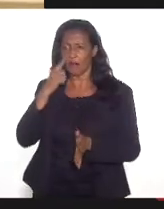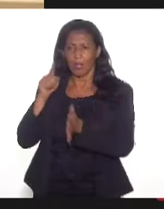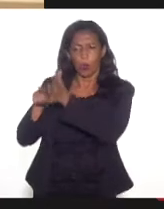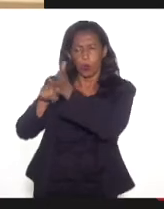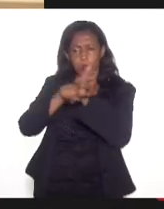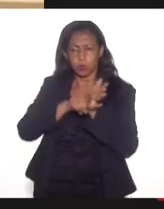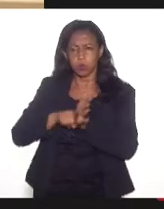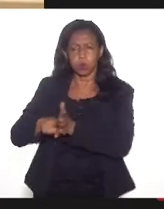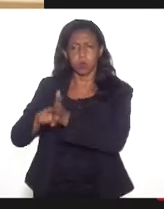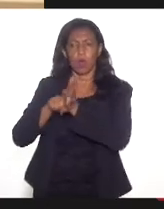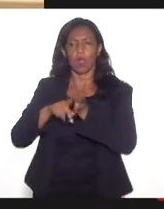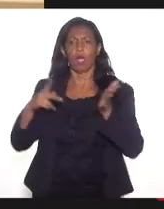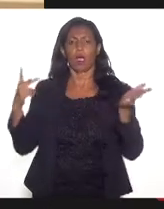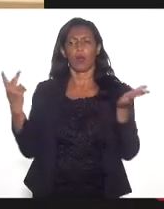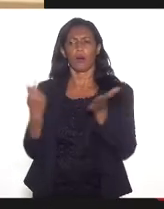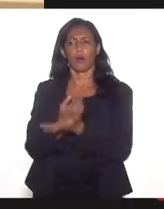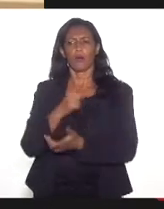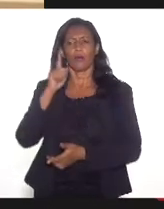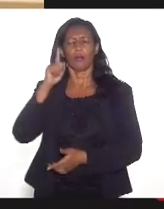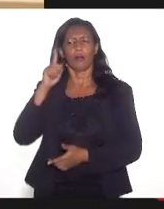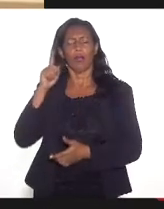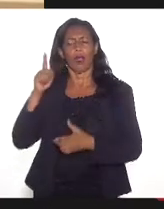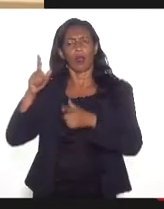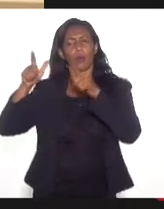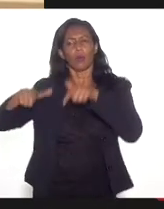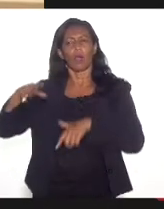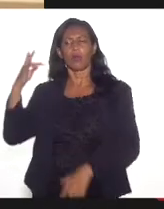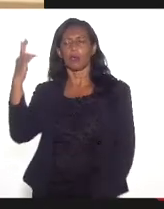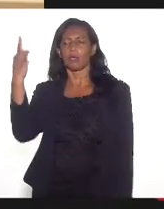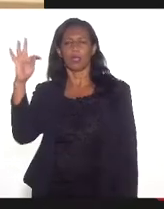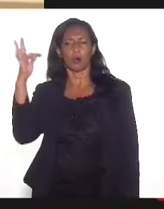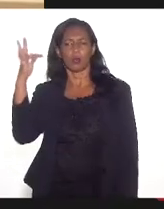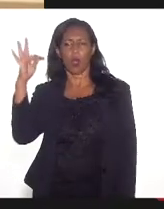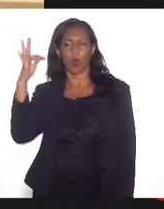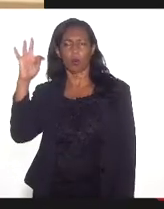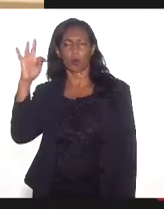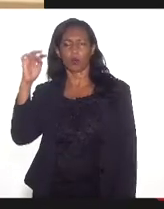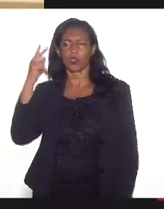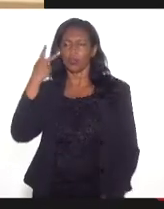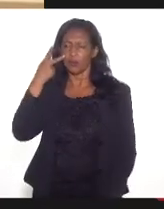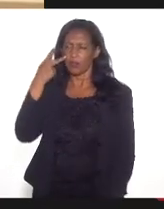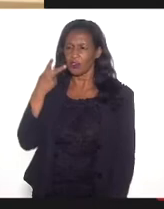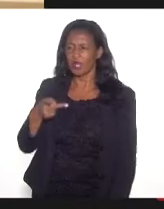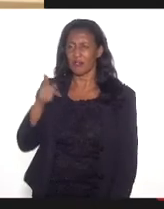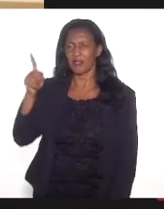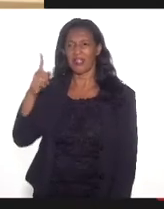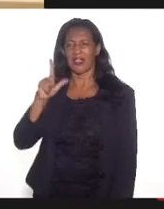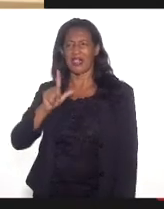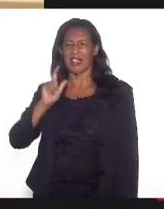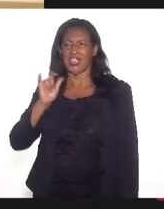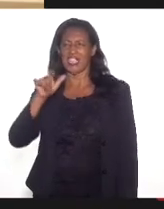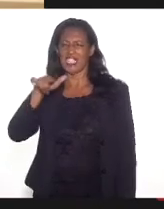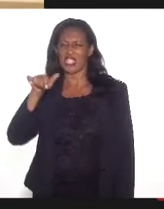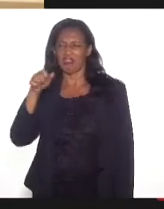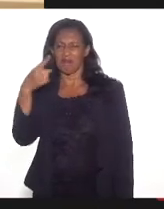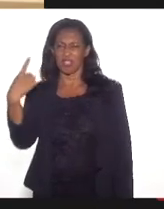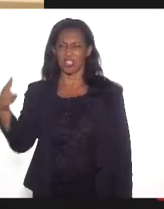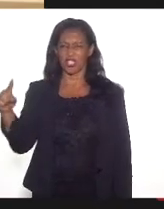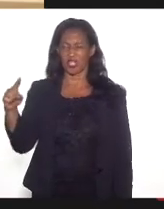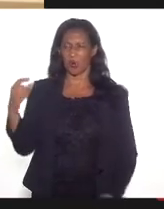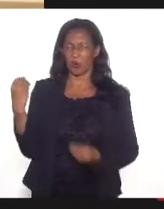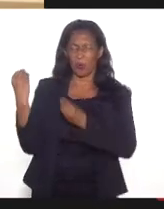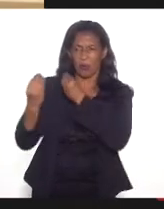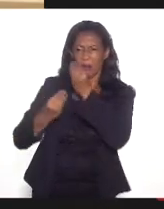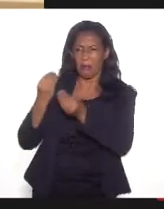lixão de Teresópolis no último fim de semana e ali vemos o quanto que a desumanização dos corpos